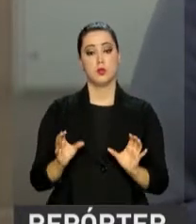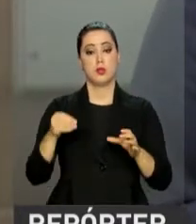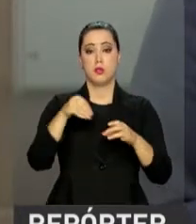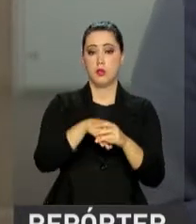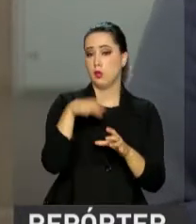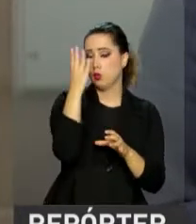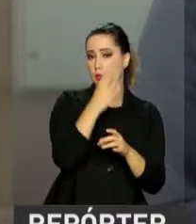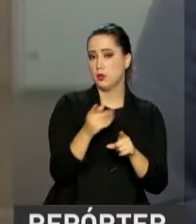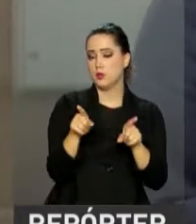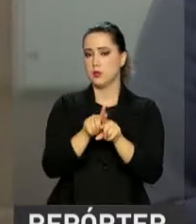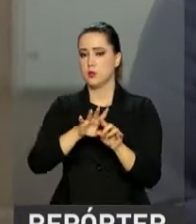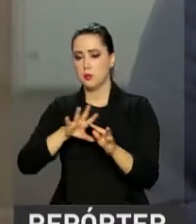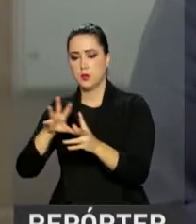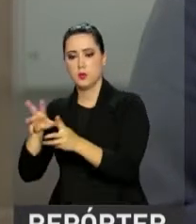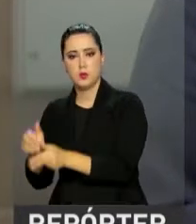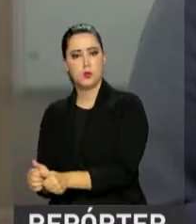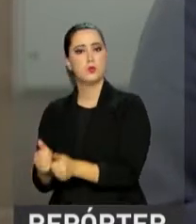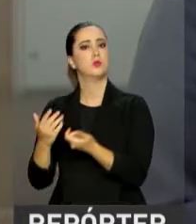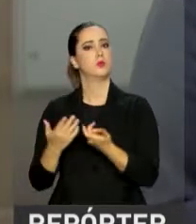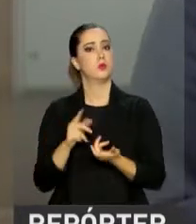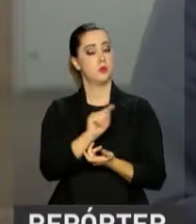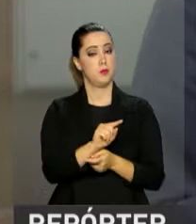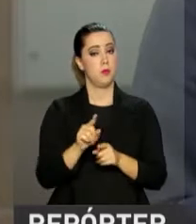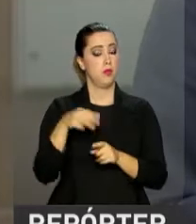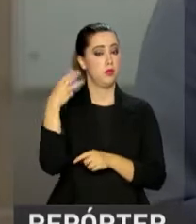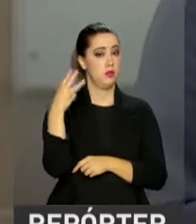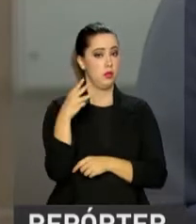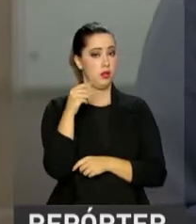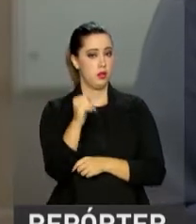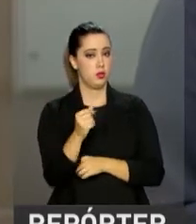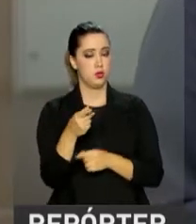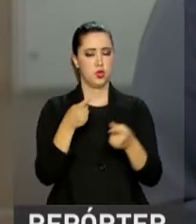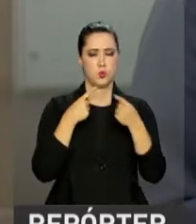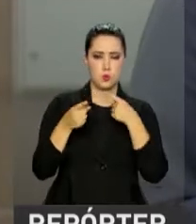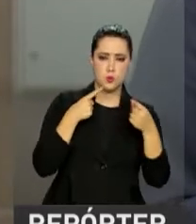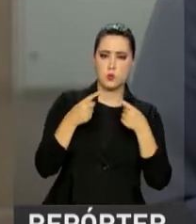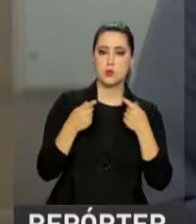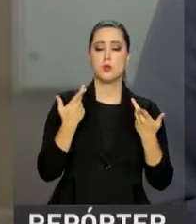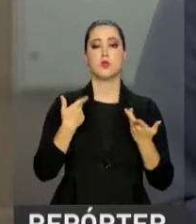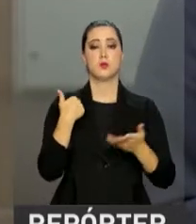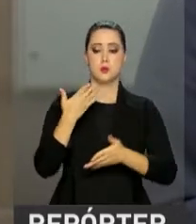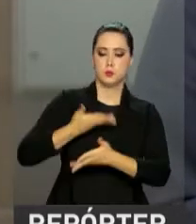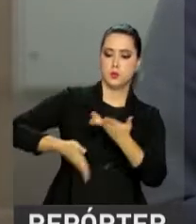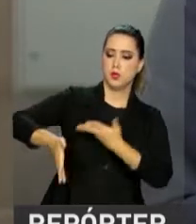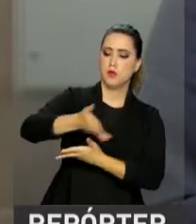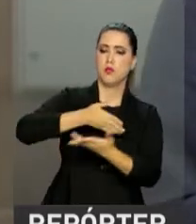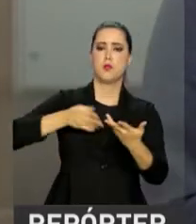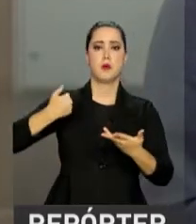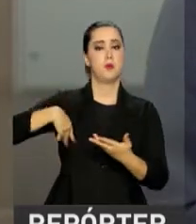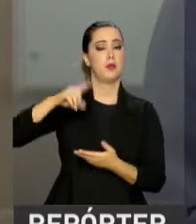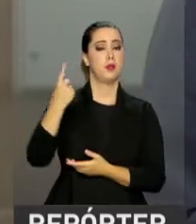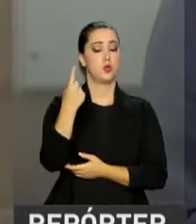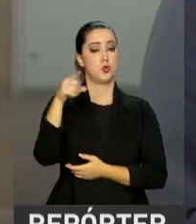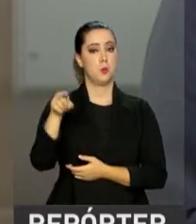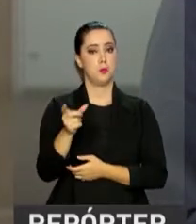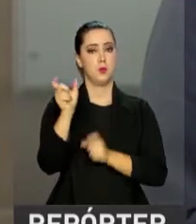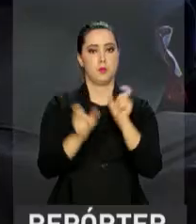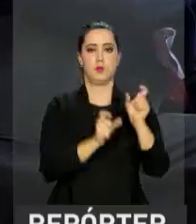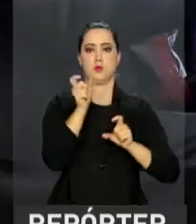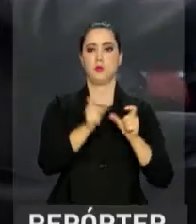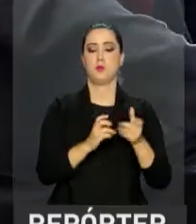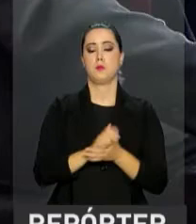interno quanto no exterior são três dias de discussões que devem envolver cerca de mil especialistas